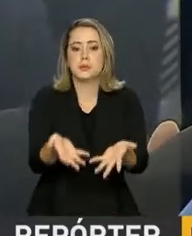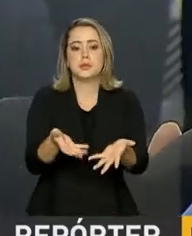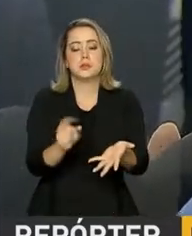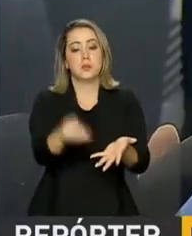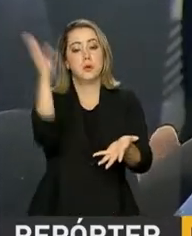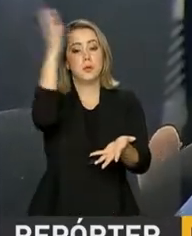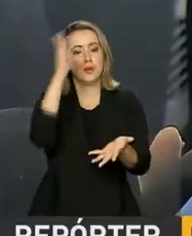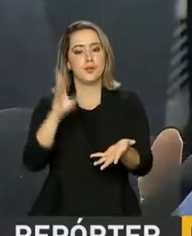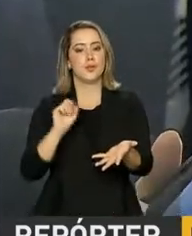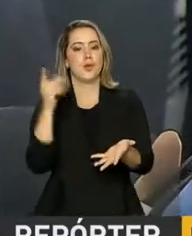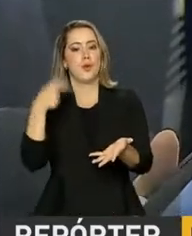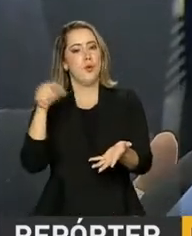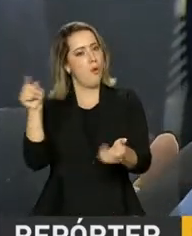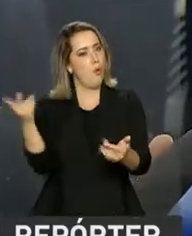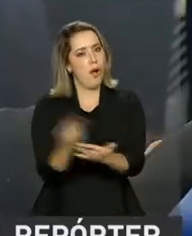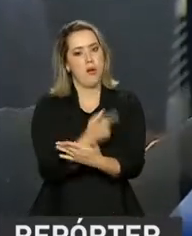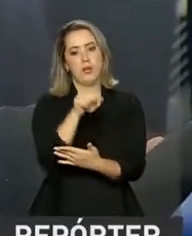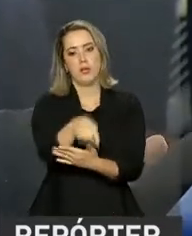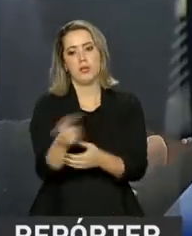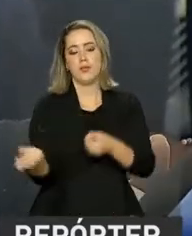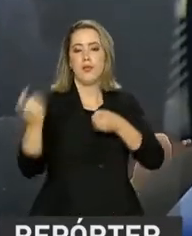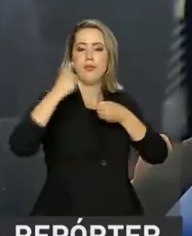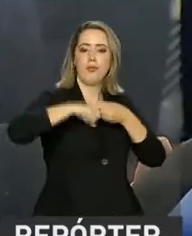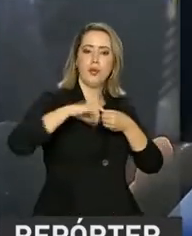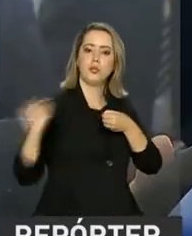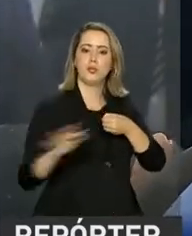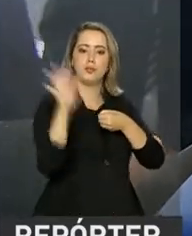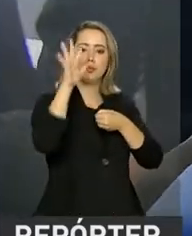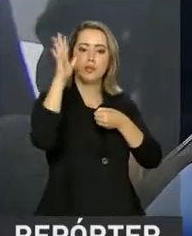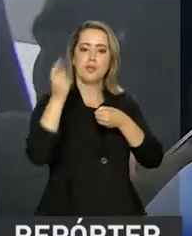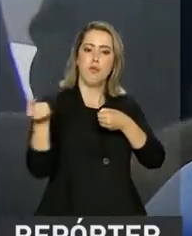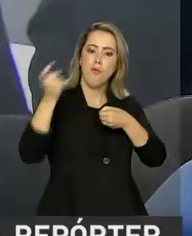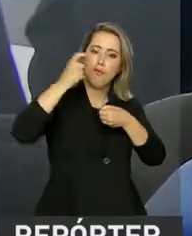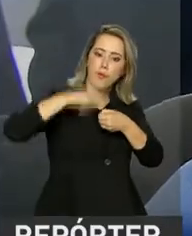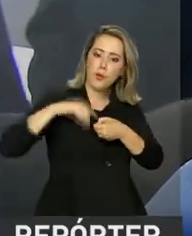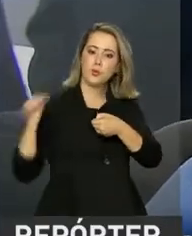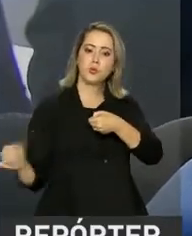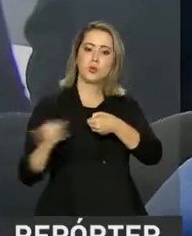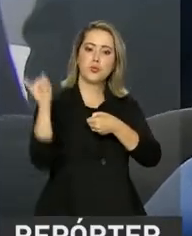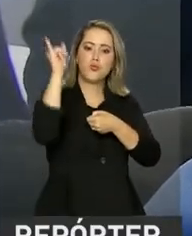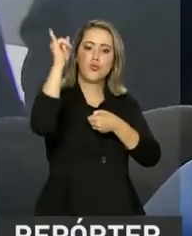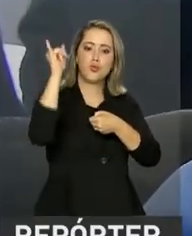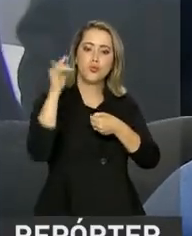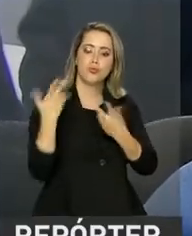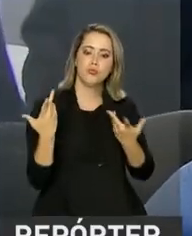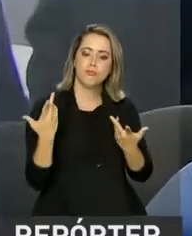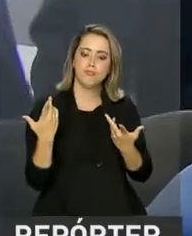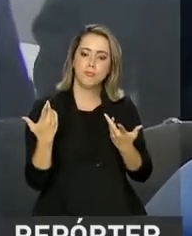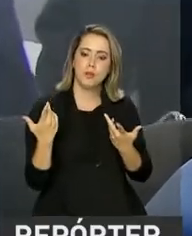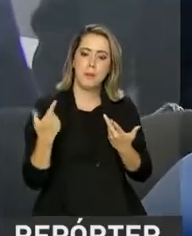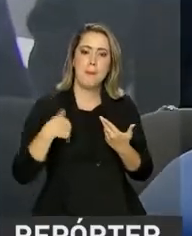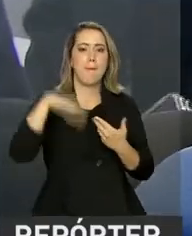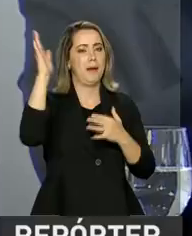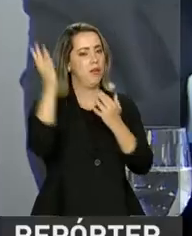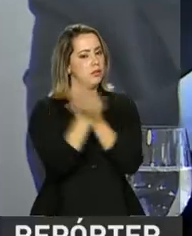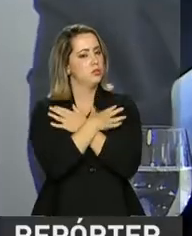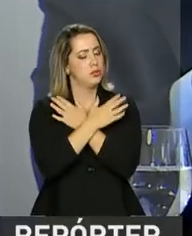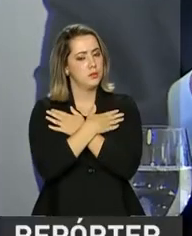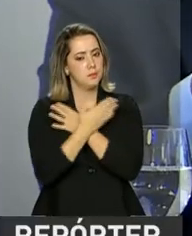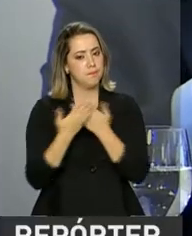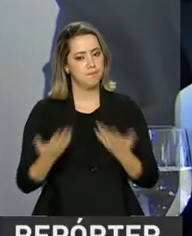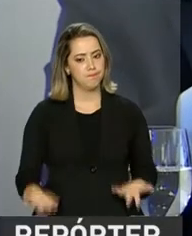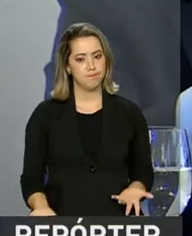reforma da presidente o então nós vamos ter de volta a inflação nós vamos ter de volta o juro alto nós vamos ter de volta mais desemprego o